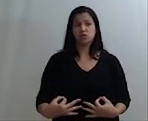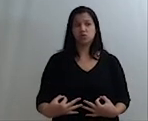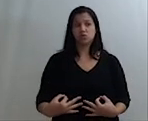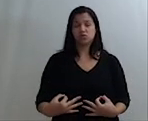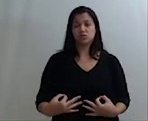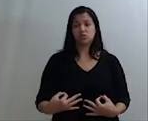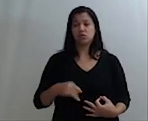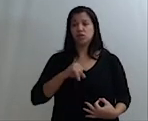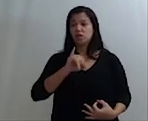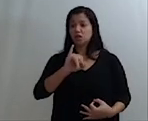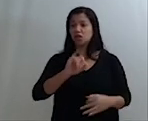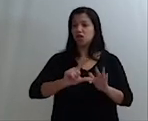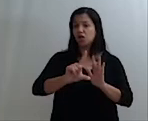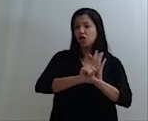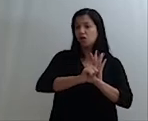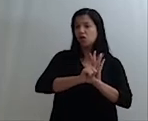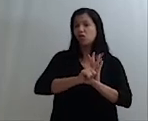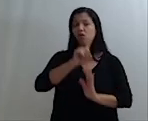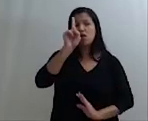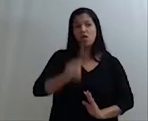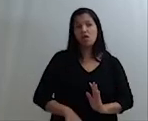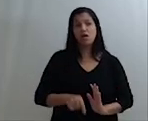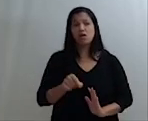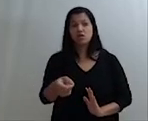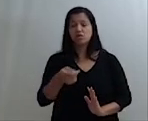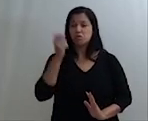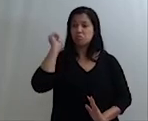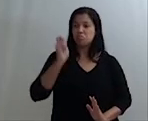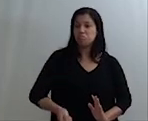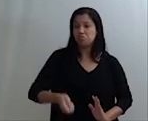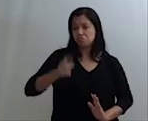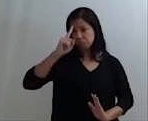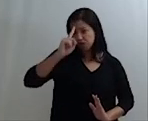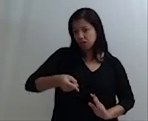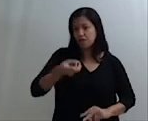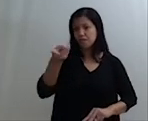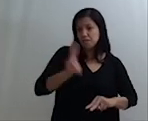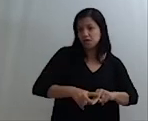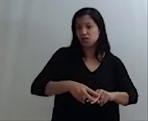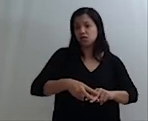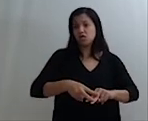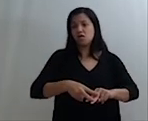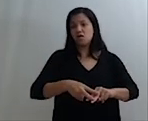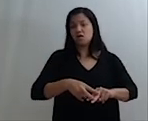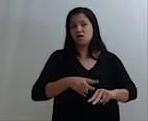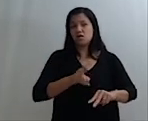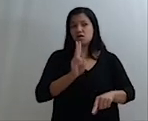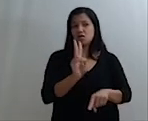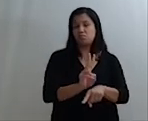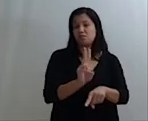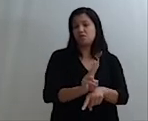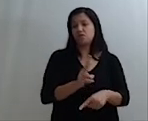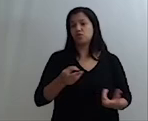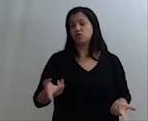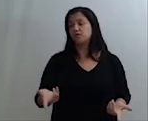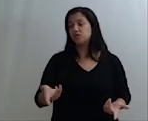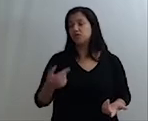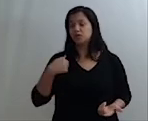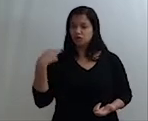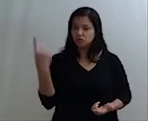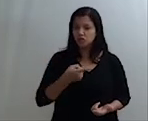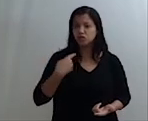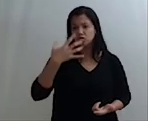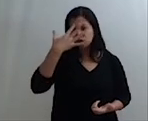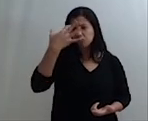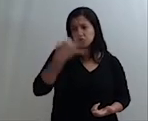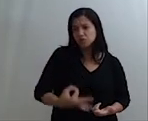solucionada com a decretação da prisão preventiva de ofício pelo magistrado que a no nosso entendimento data